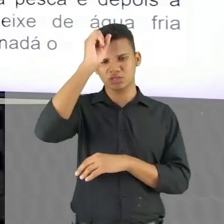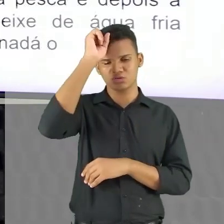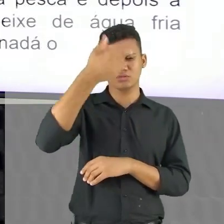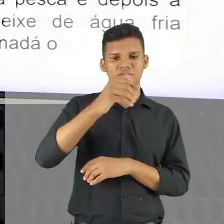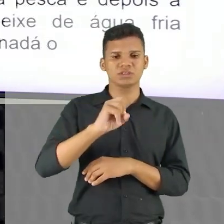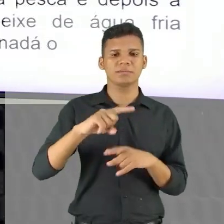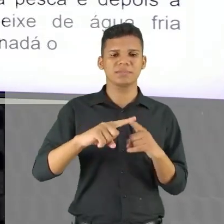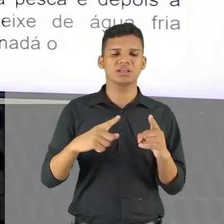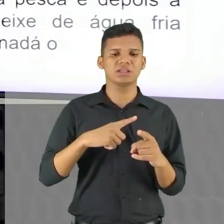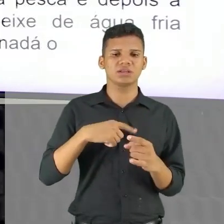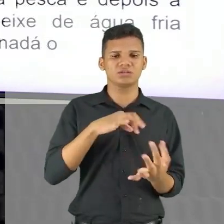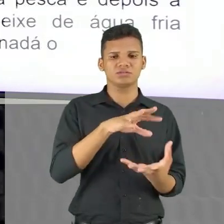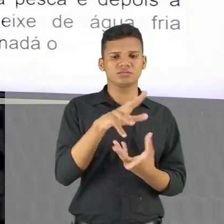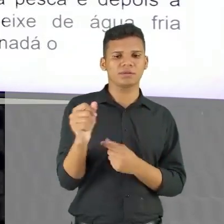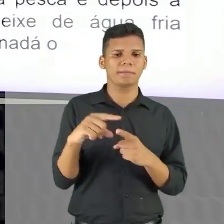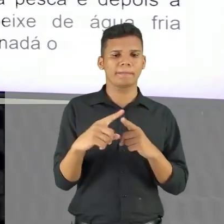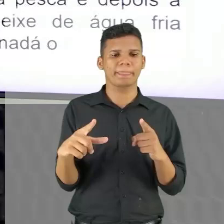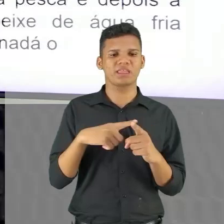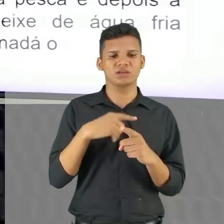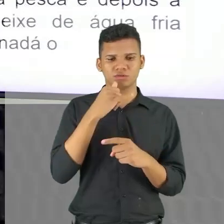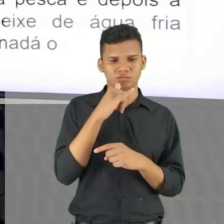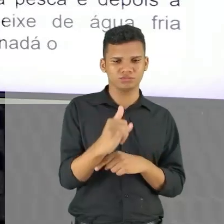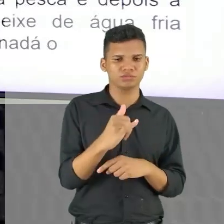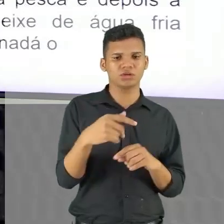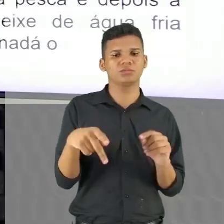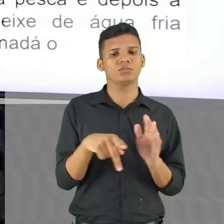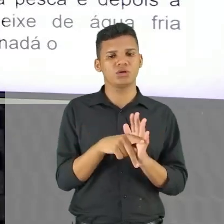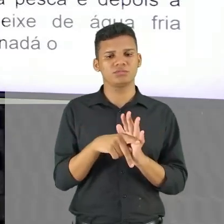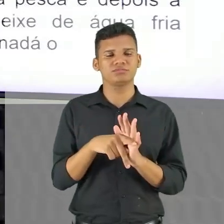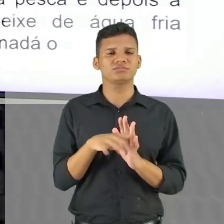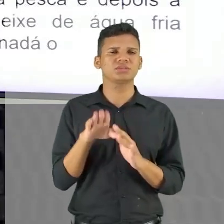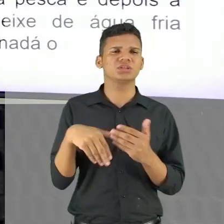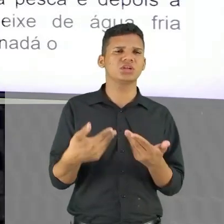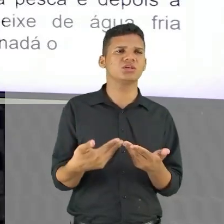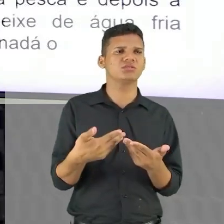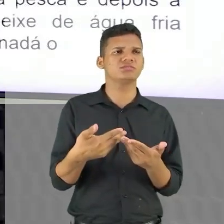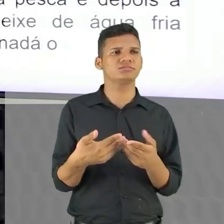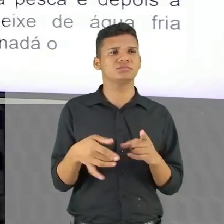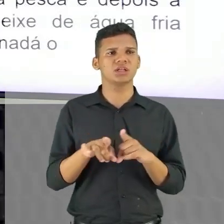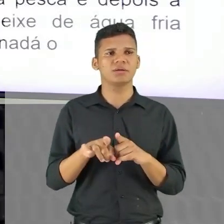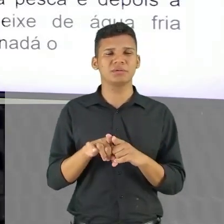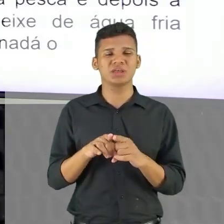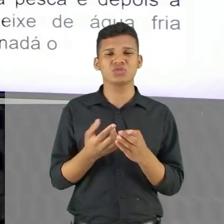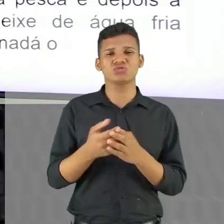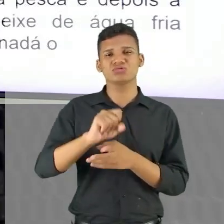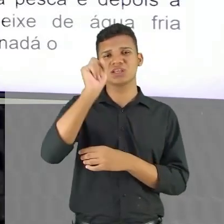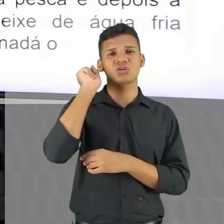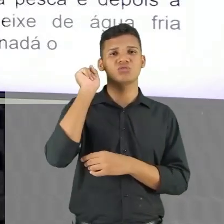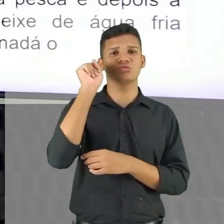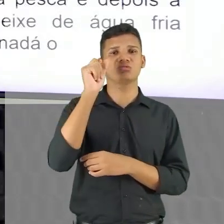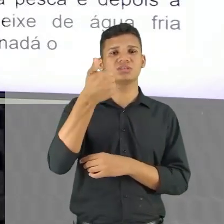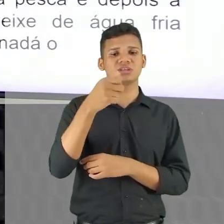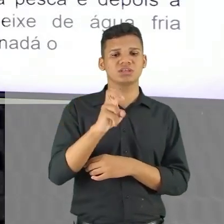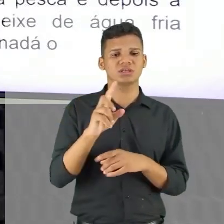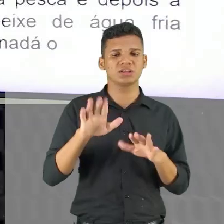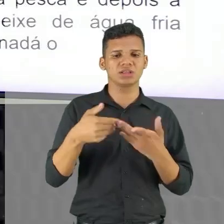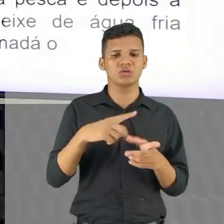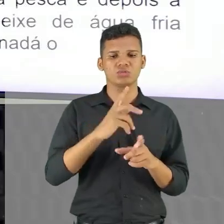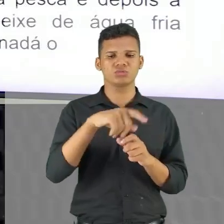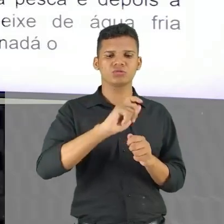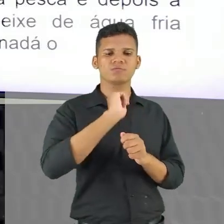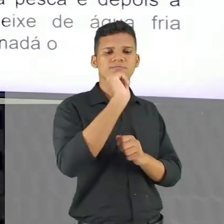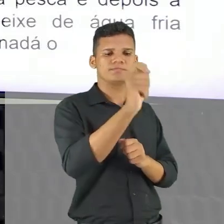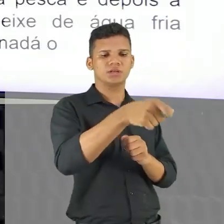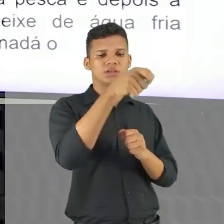previsto, teve o efeito de um eletrochoque planetário. Lançada pelos bascos no século XV, a pesca e depois